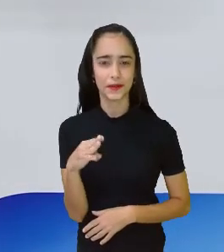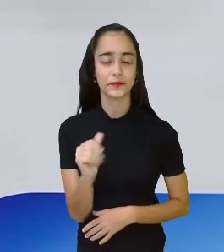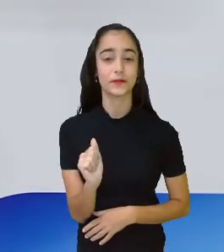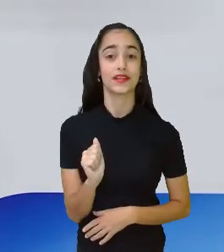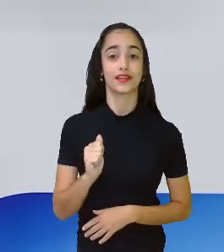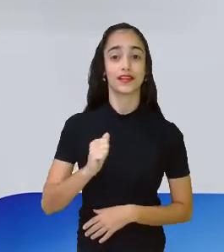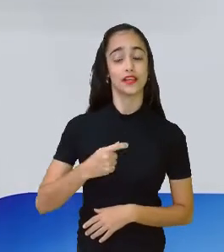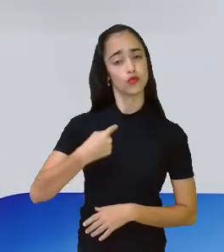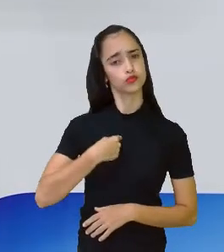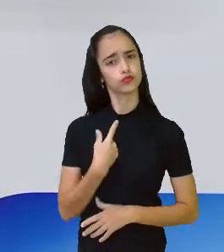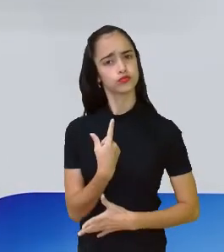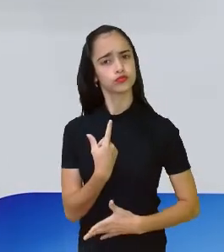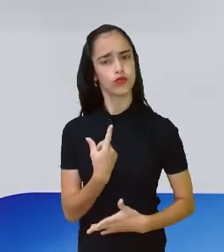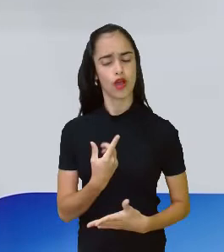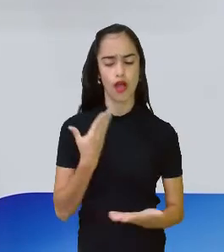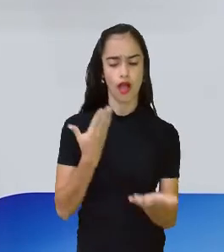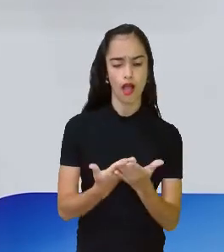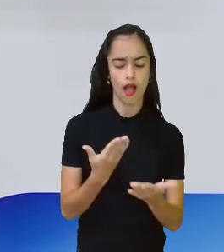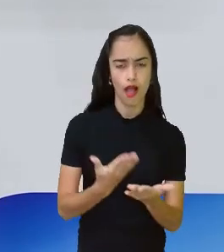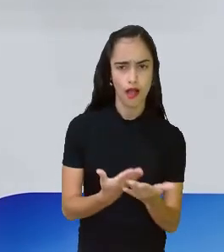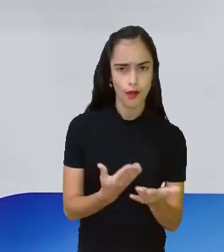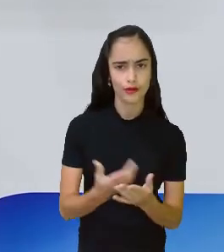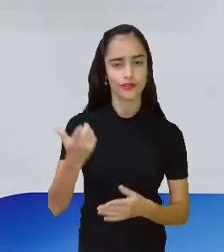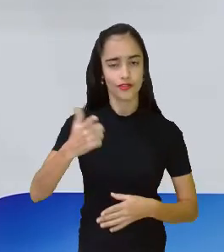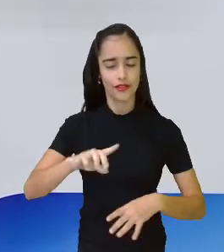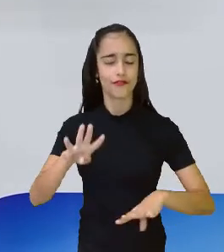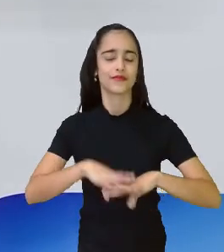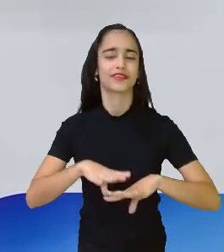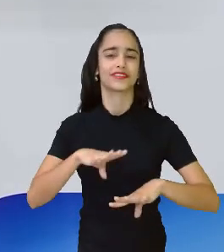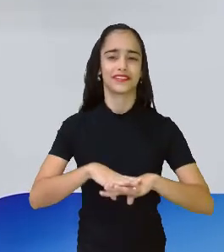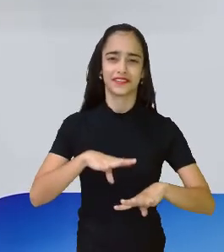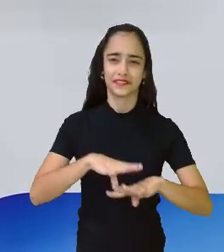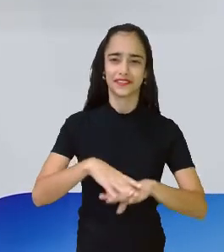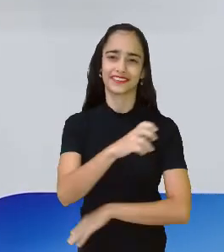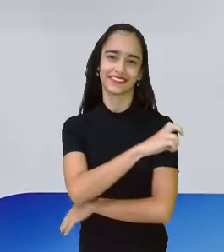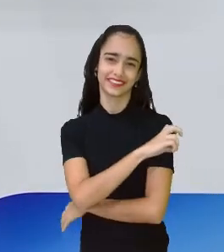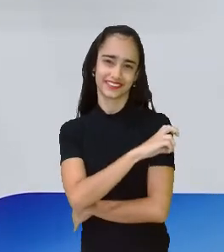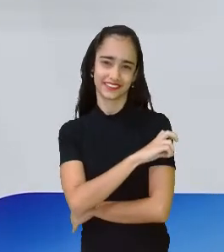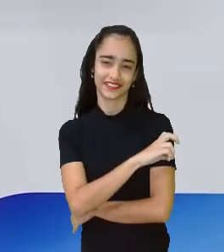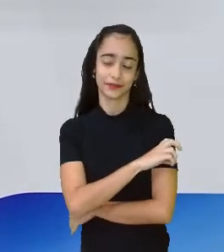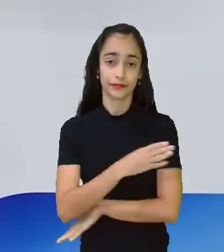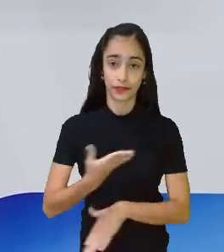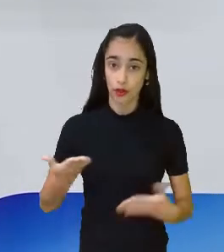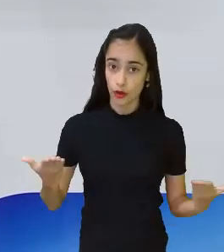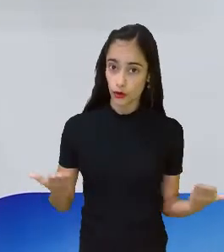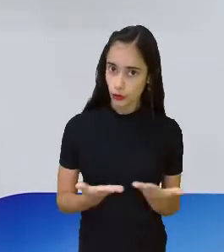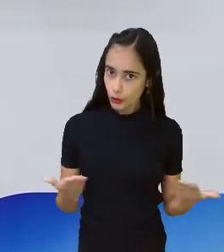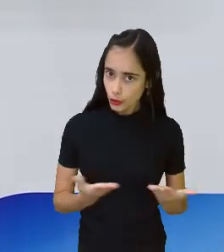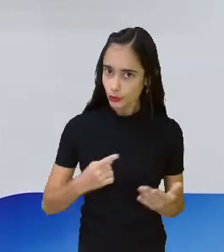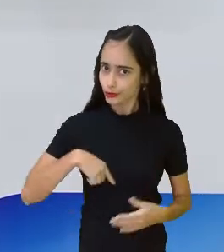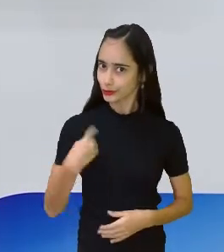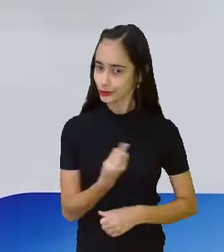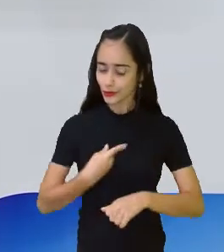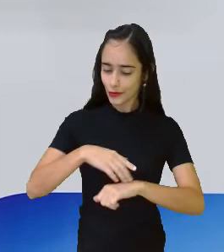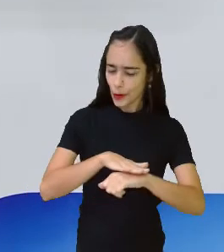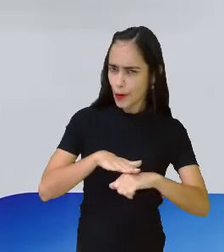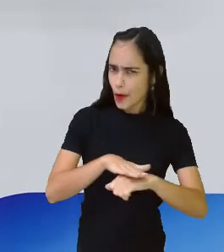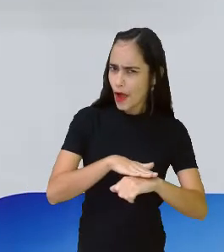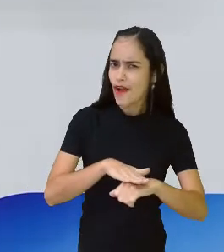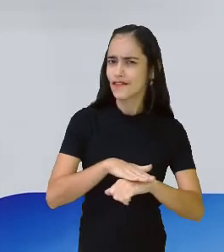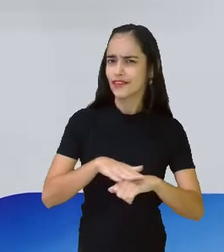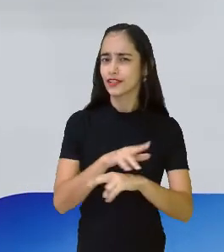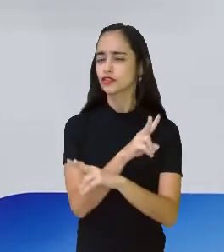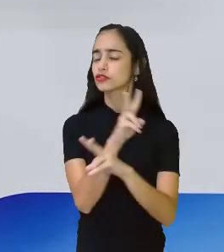queridos! Estou aqui para mais uma aula de matemática para os quintos anos. Hoje a gente vai conversar um pouco